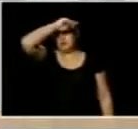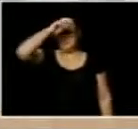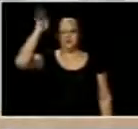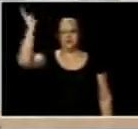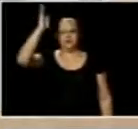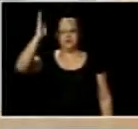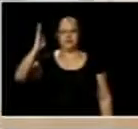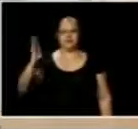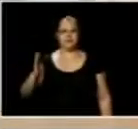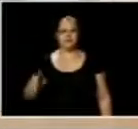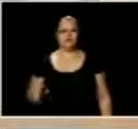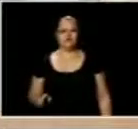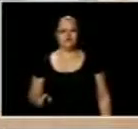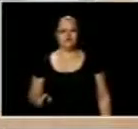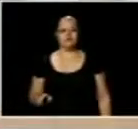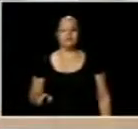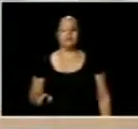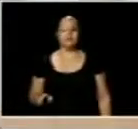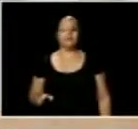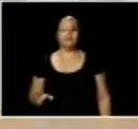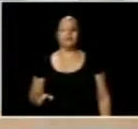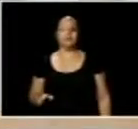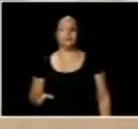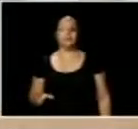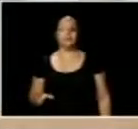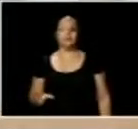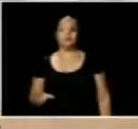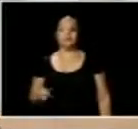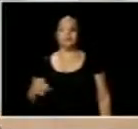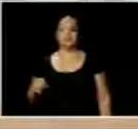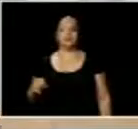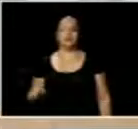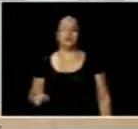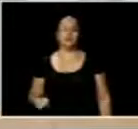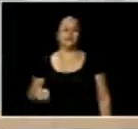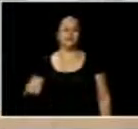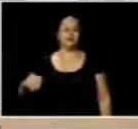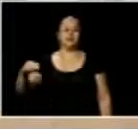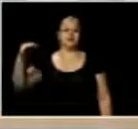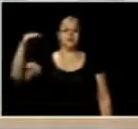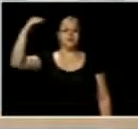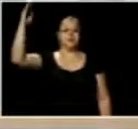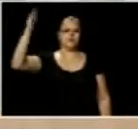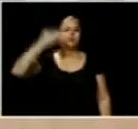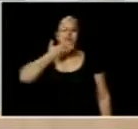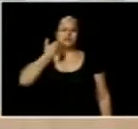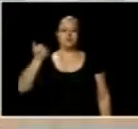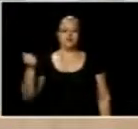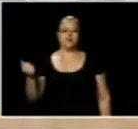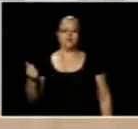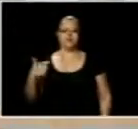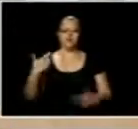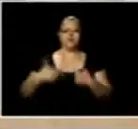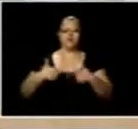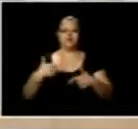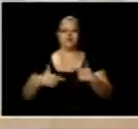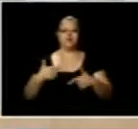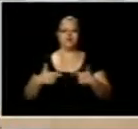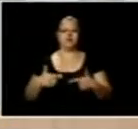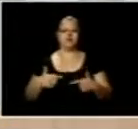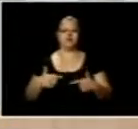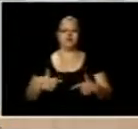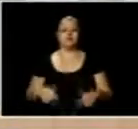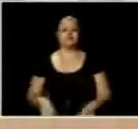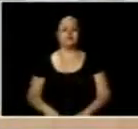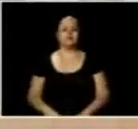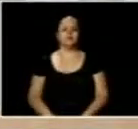de desenvolvimento e de ações, né, de políticas públicas, é porque nós, infelizmente, falhamos